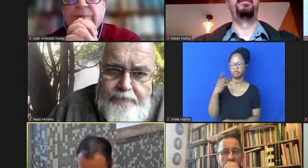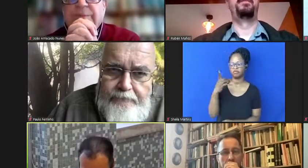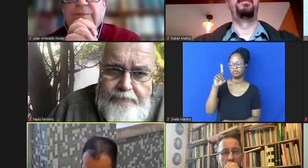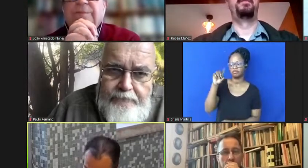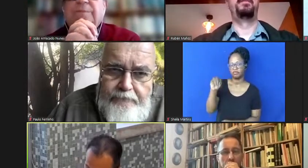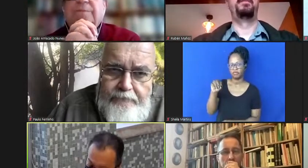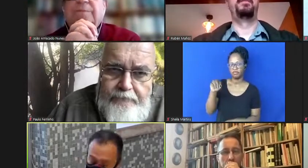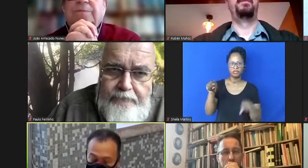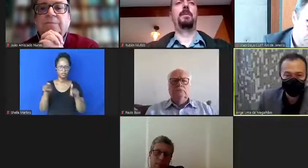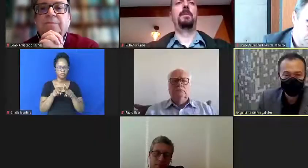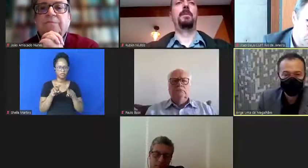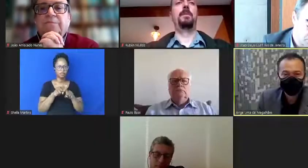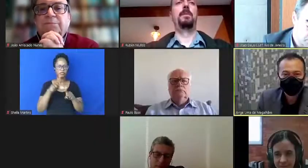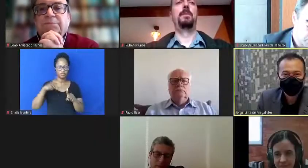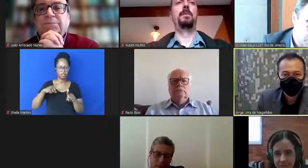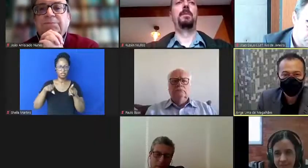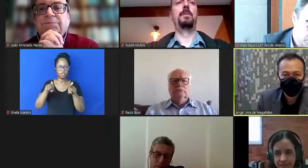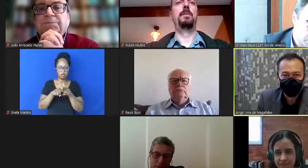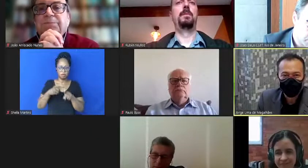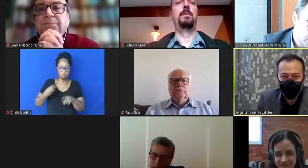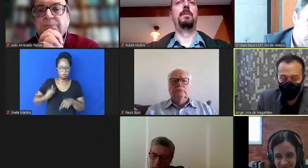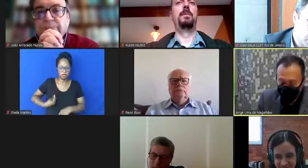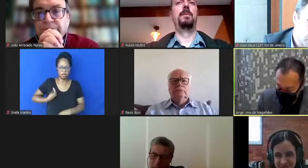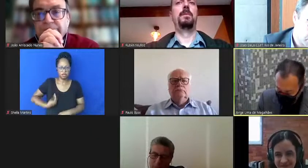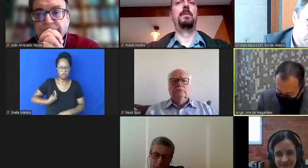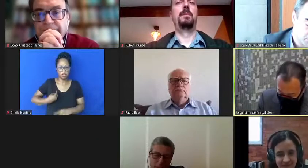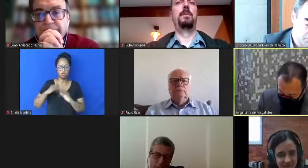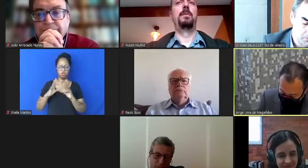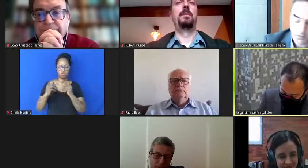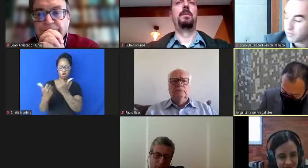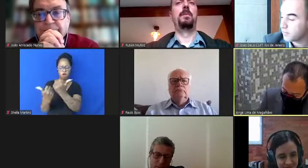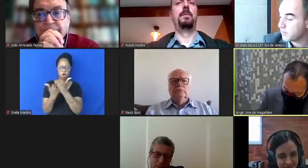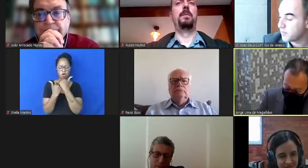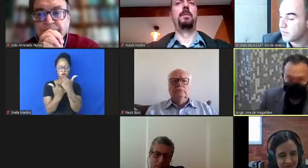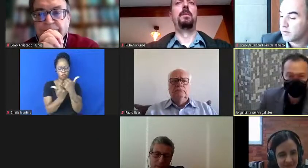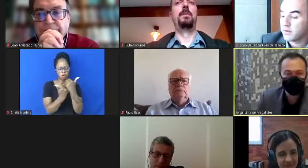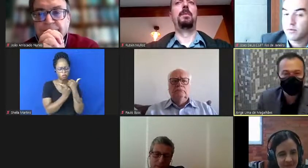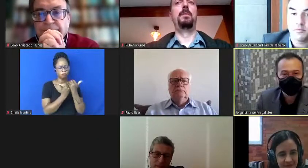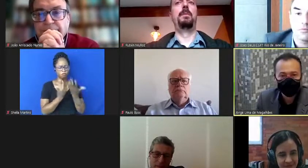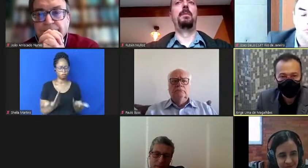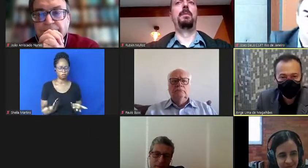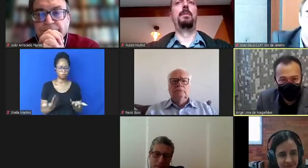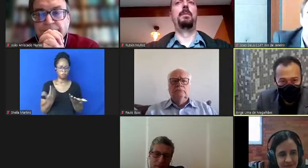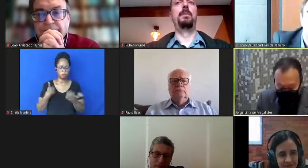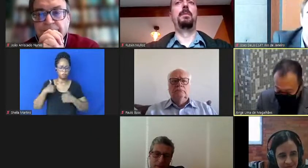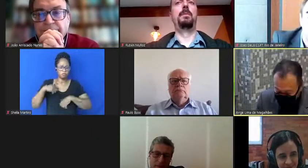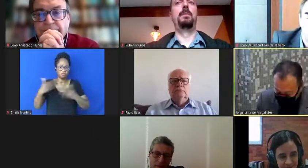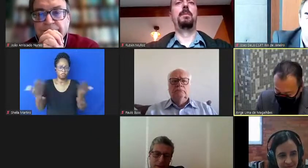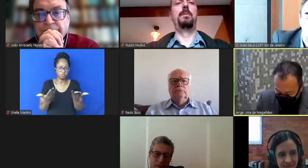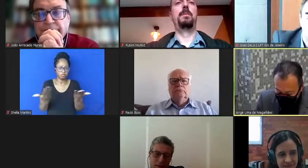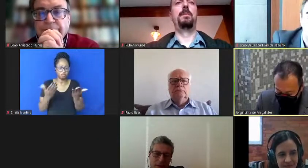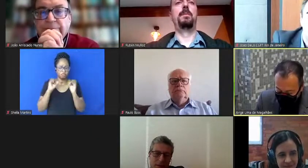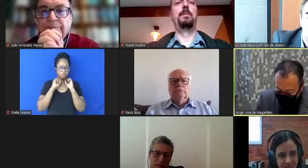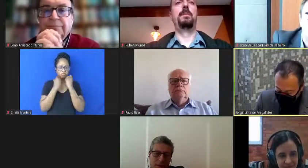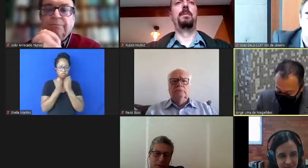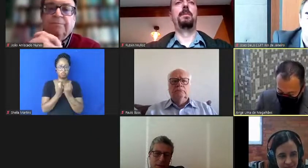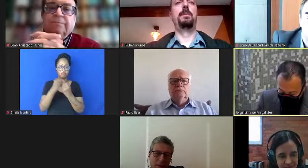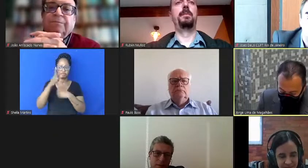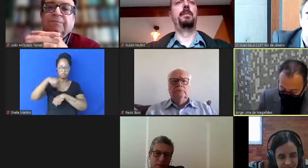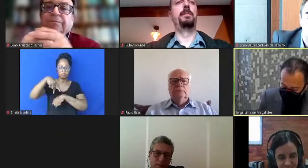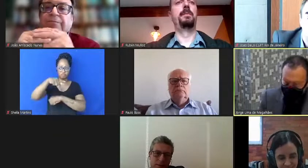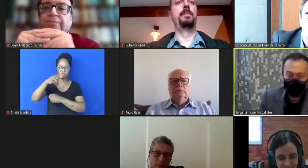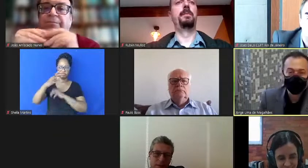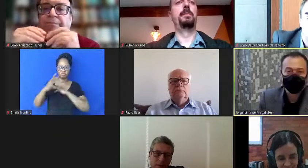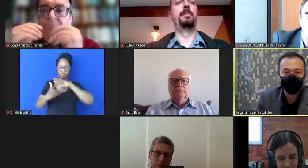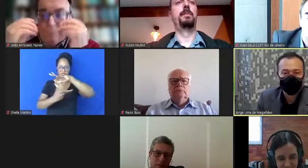CGED também, por todo apoio neste Seminário Internacional. E